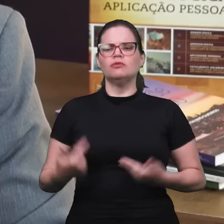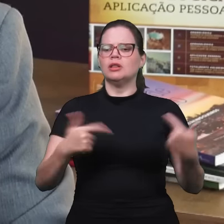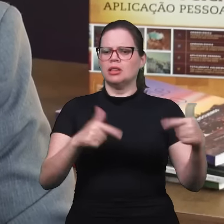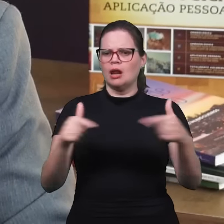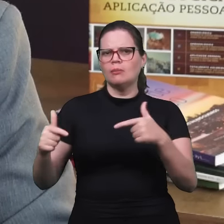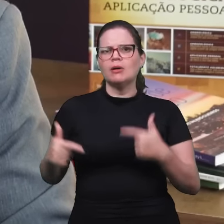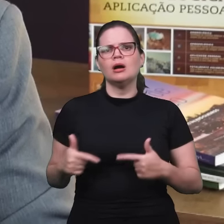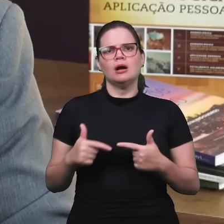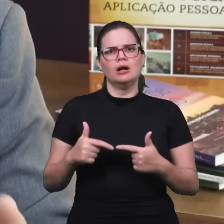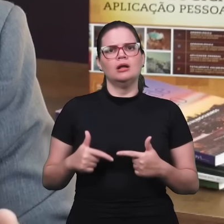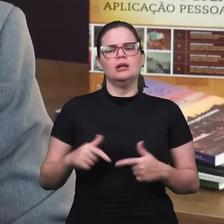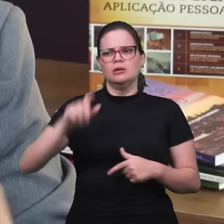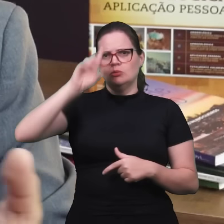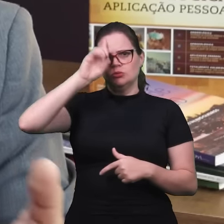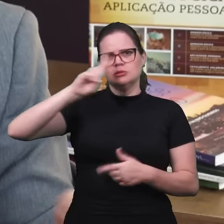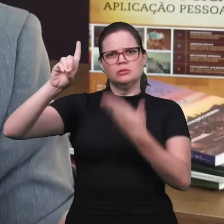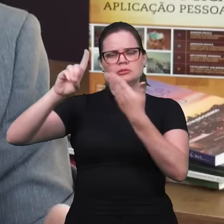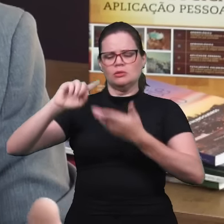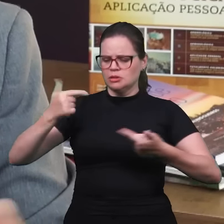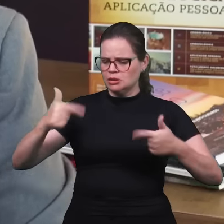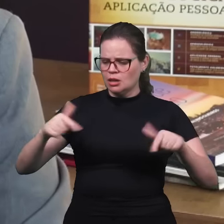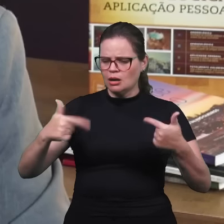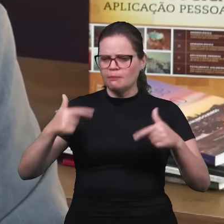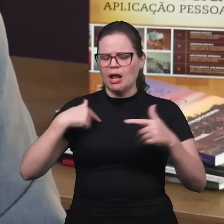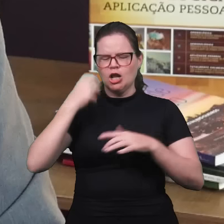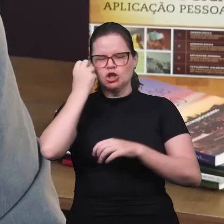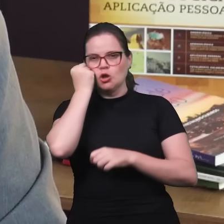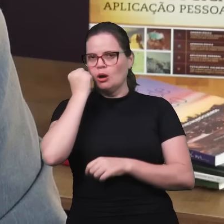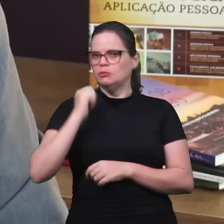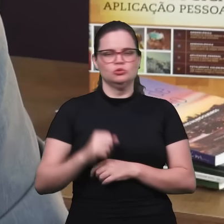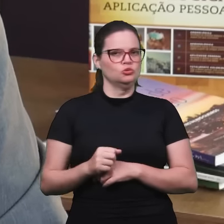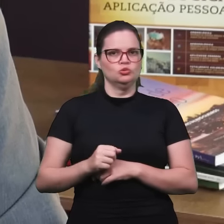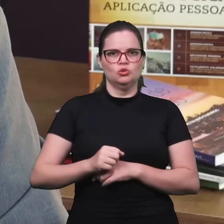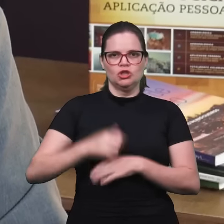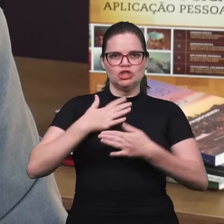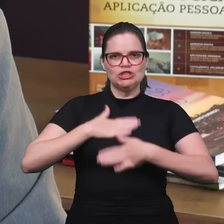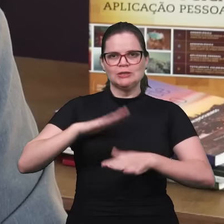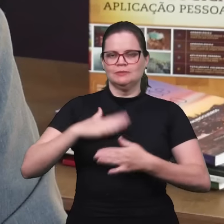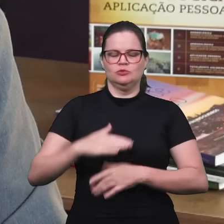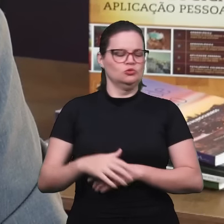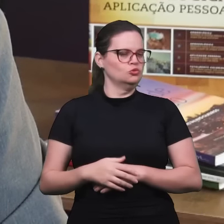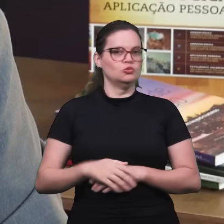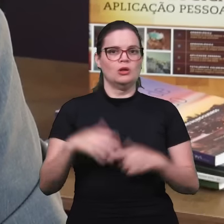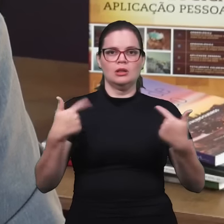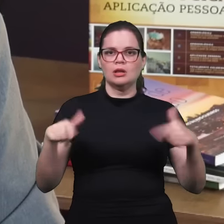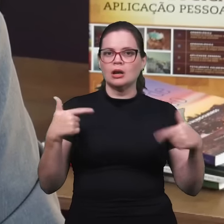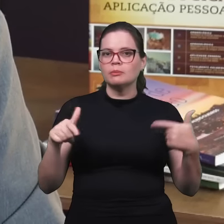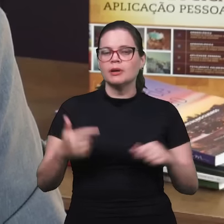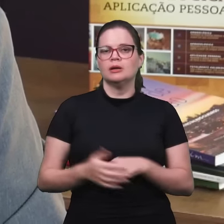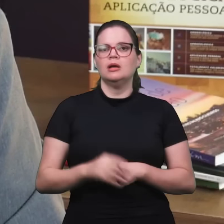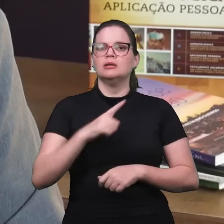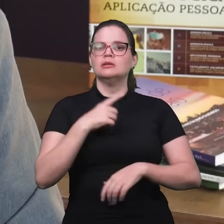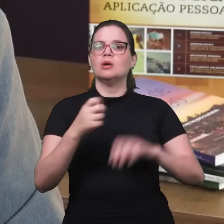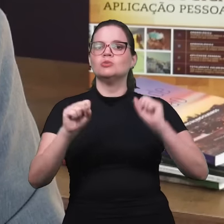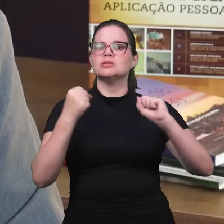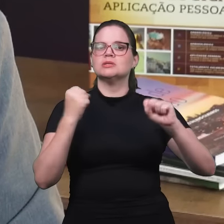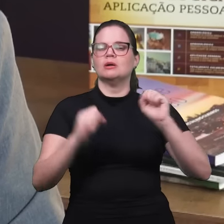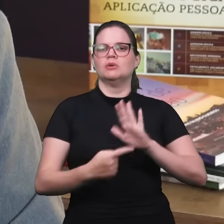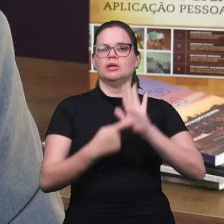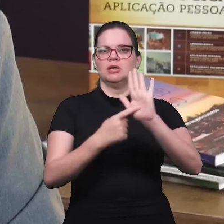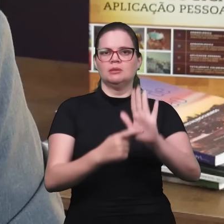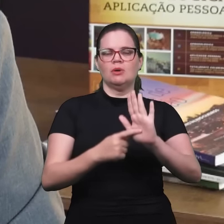trabalhador, né? Aquele que não dorme, que não descansa, né? Há um salmo que Davi escreve assim, que